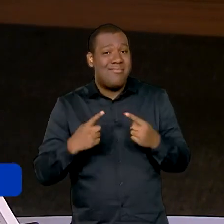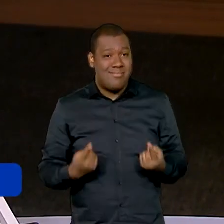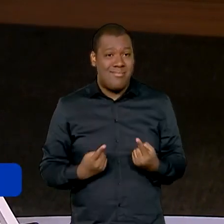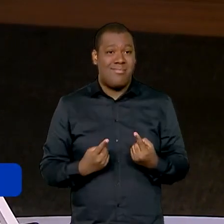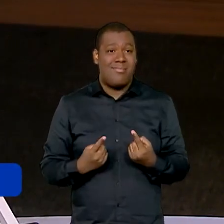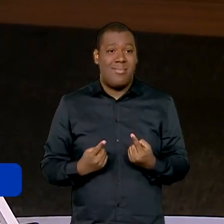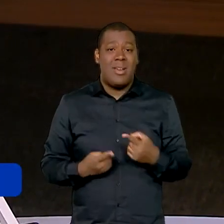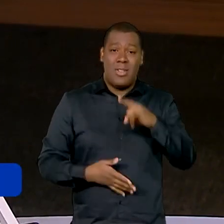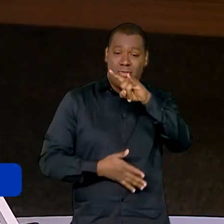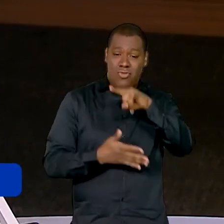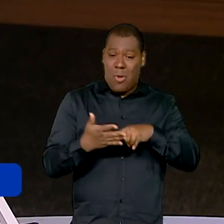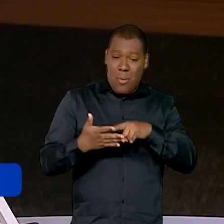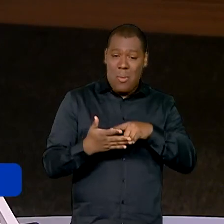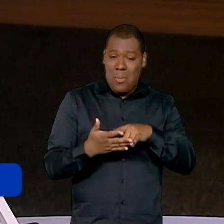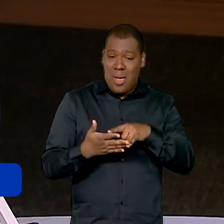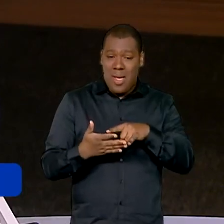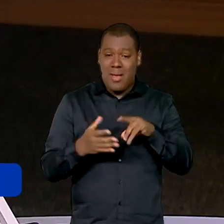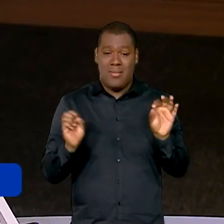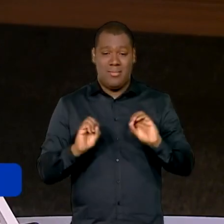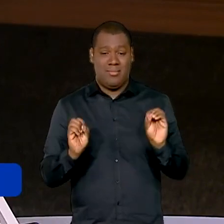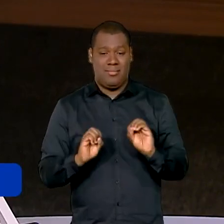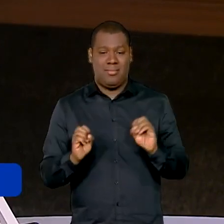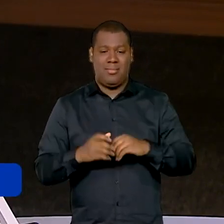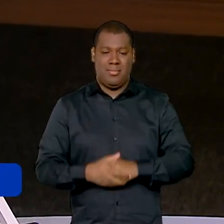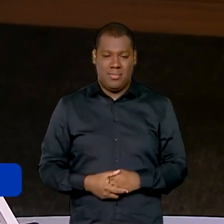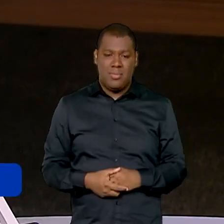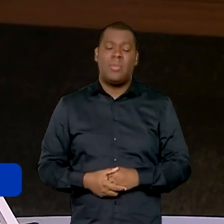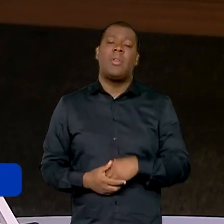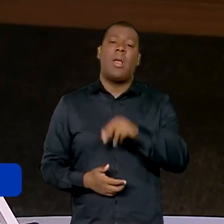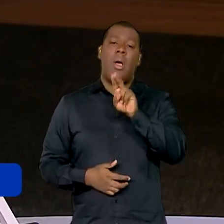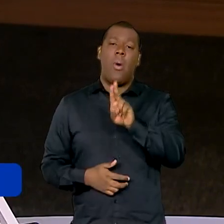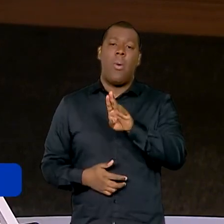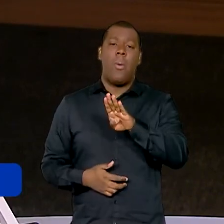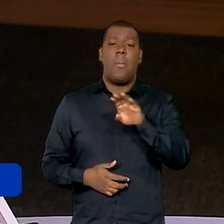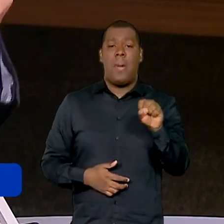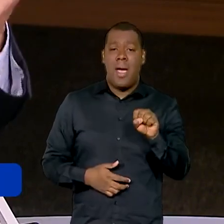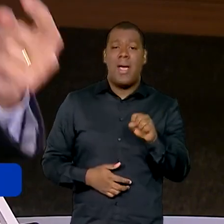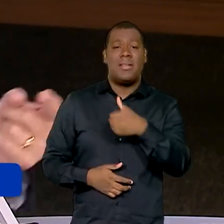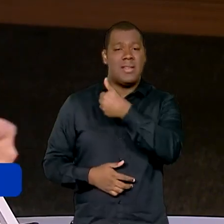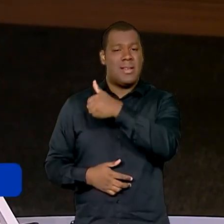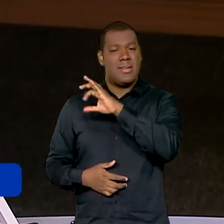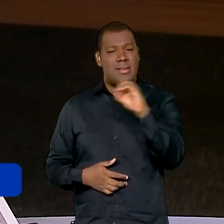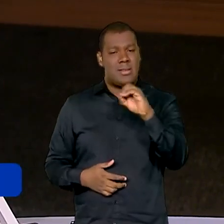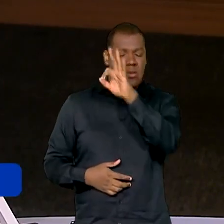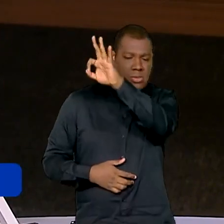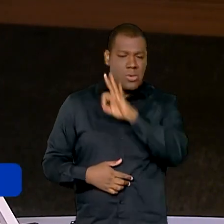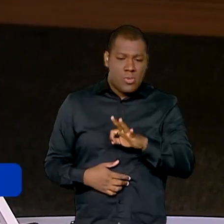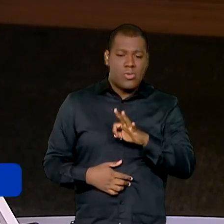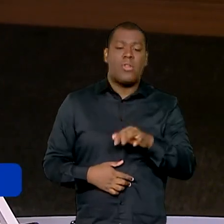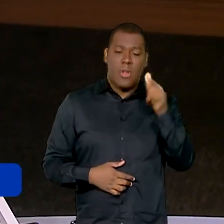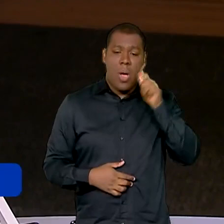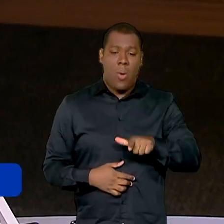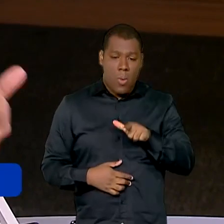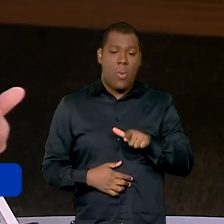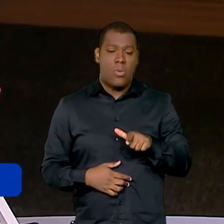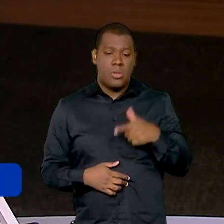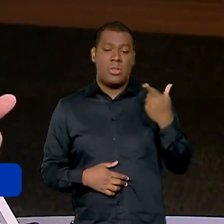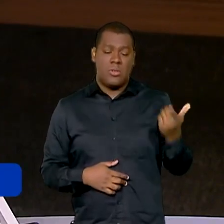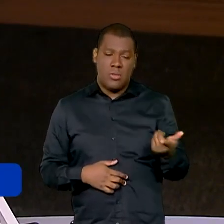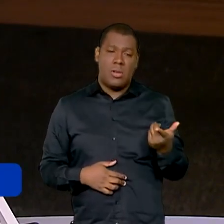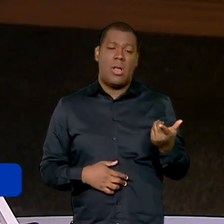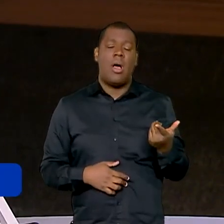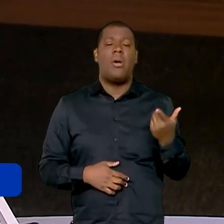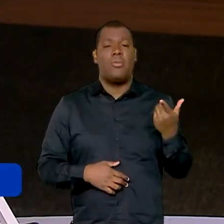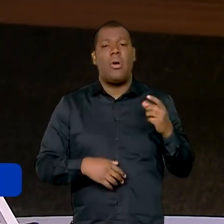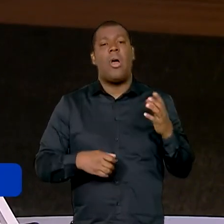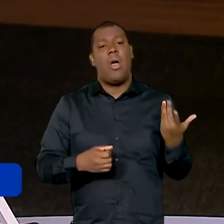habilitados. No caso da UBS, 100% dos habilitados nós conseguimos contemplar com pelo menos uma UBS. Outros equipamentos não